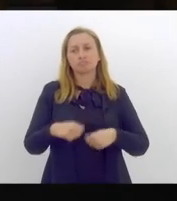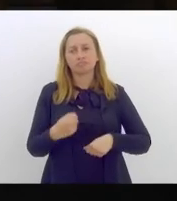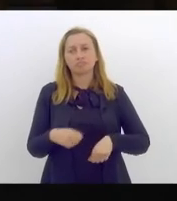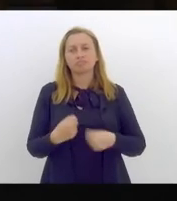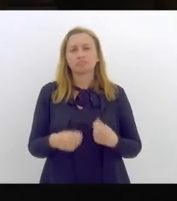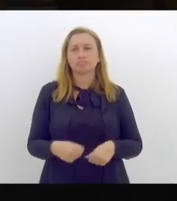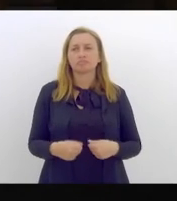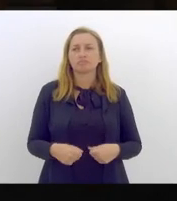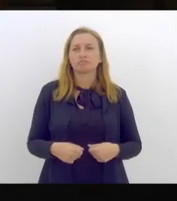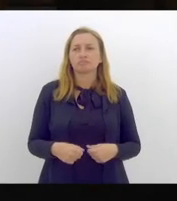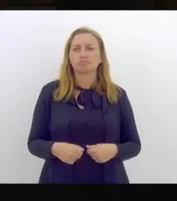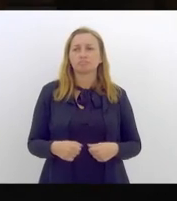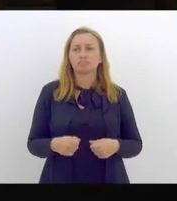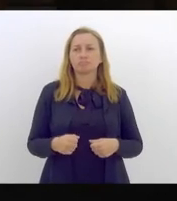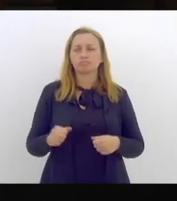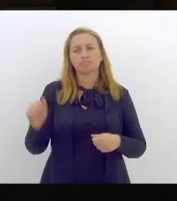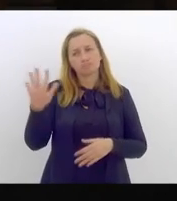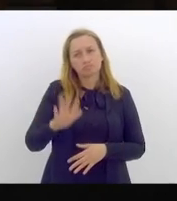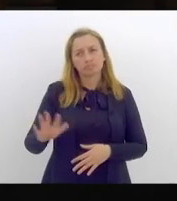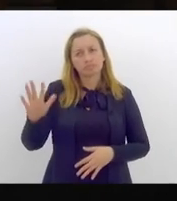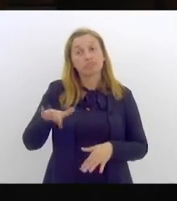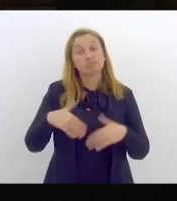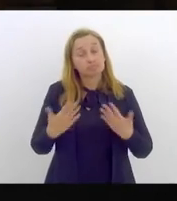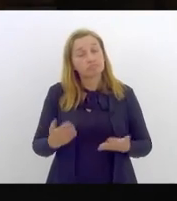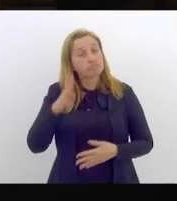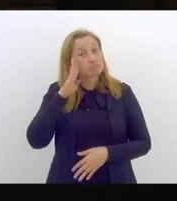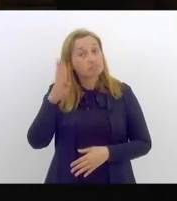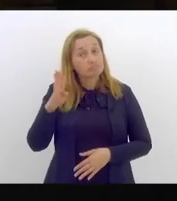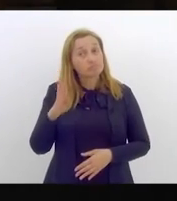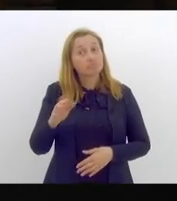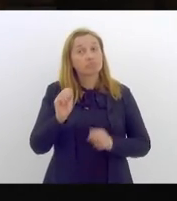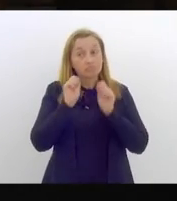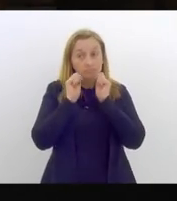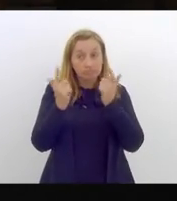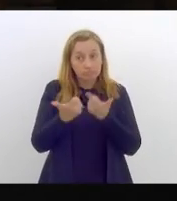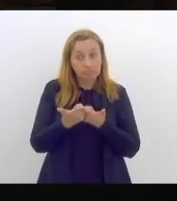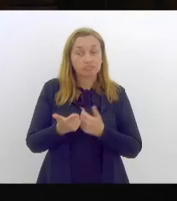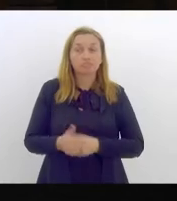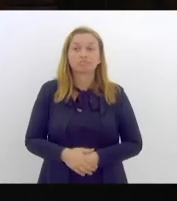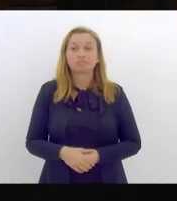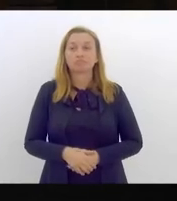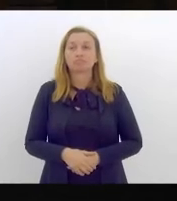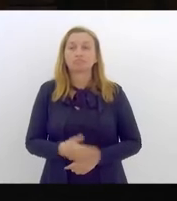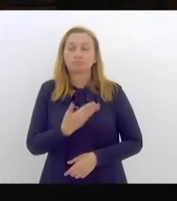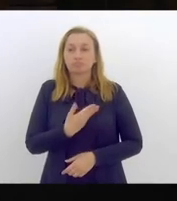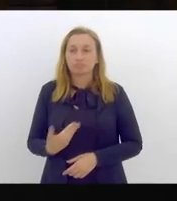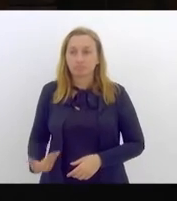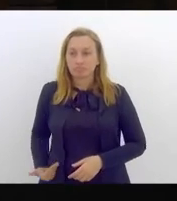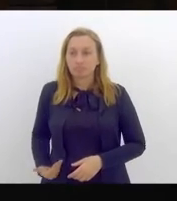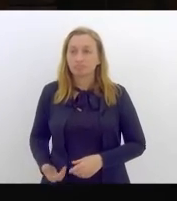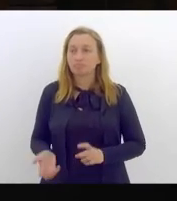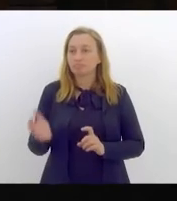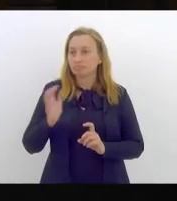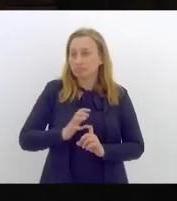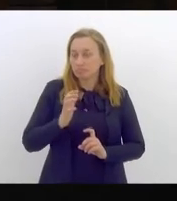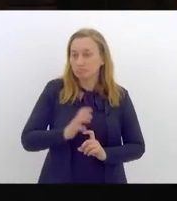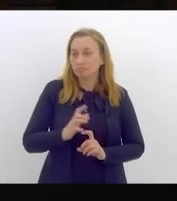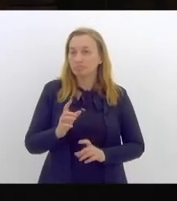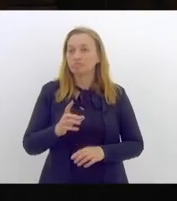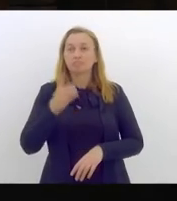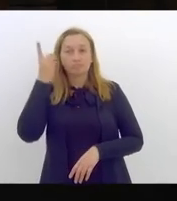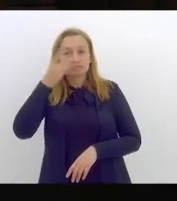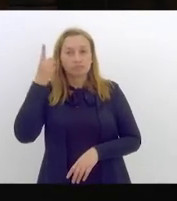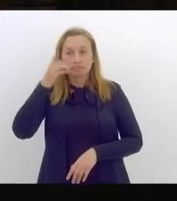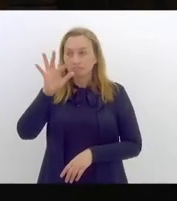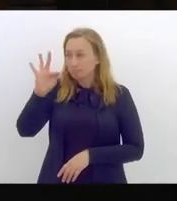feito em âmbito nacional. Então, é fundamental que a Alerj, bem como governador pressione os nossos deputados